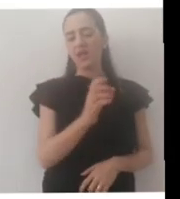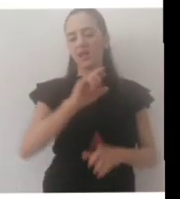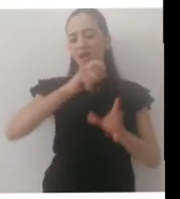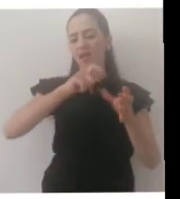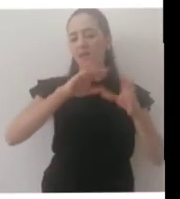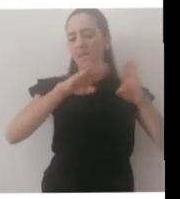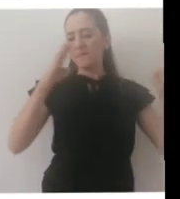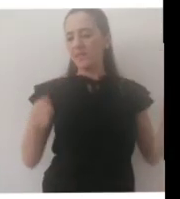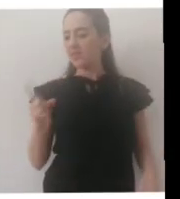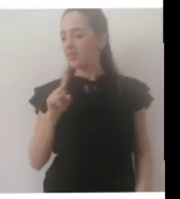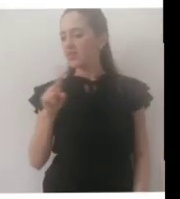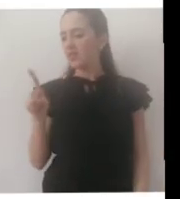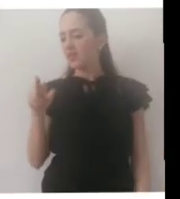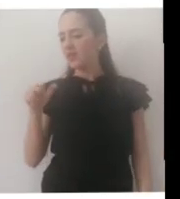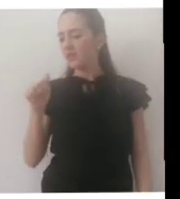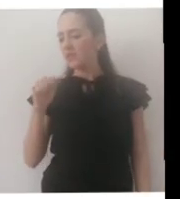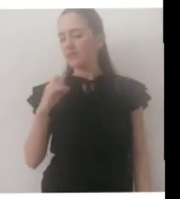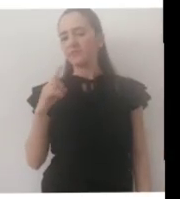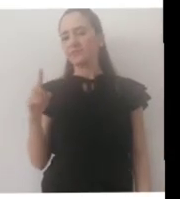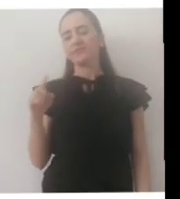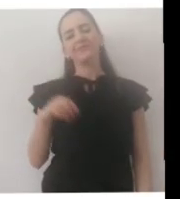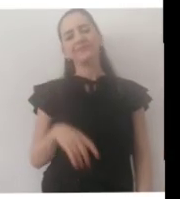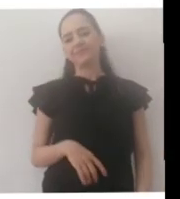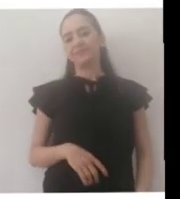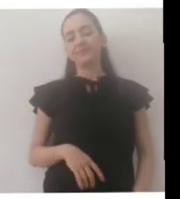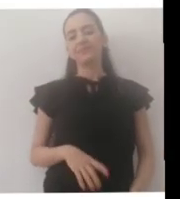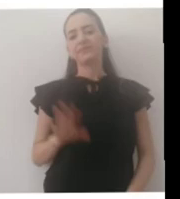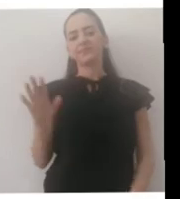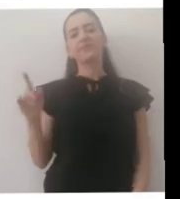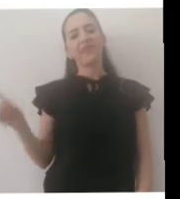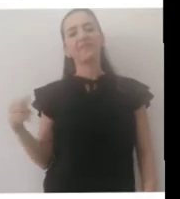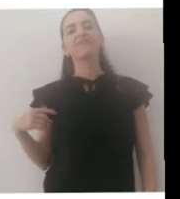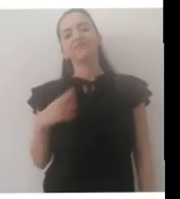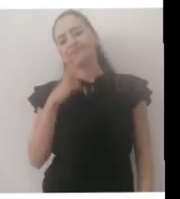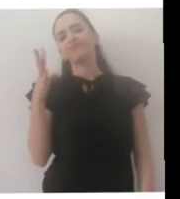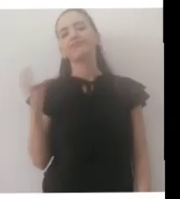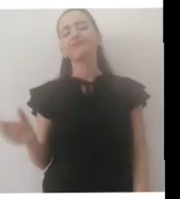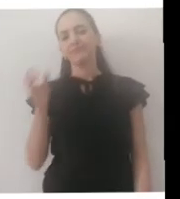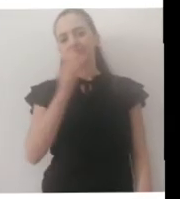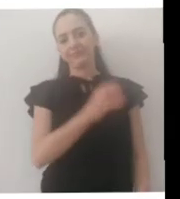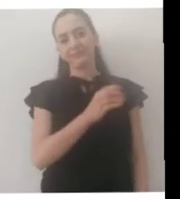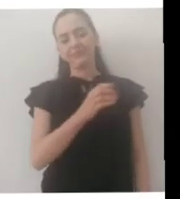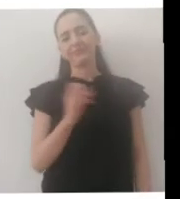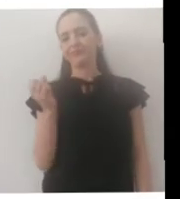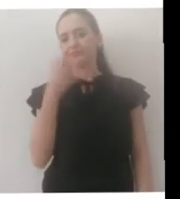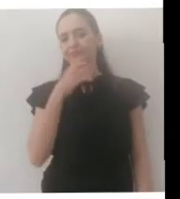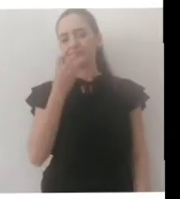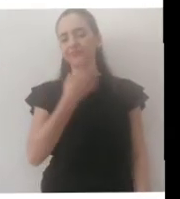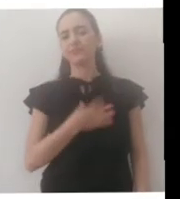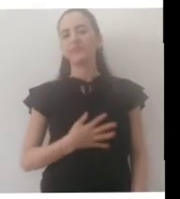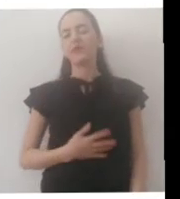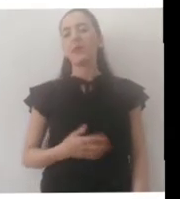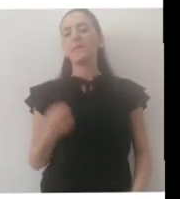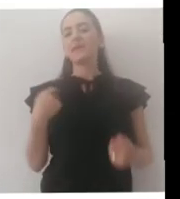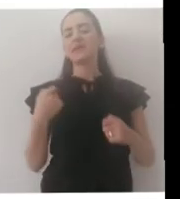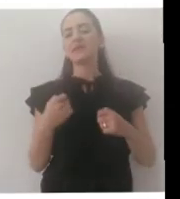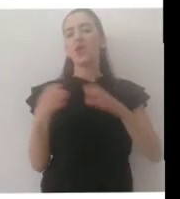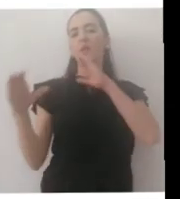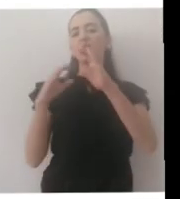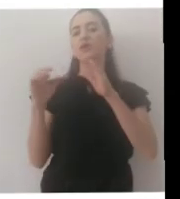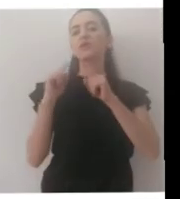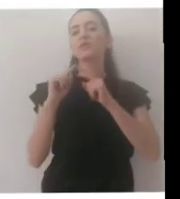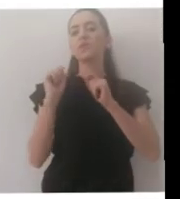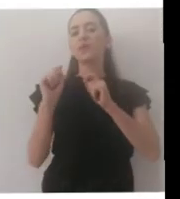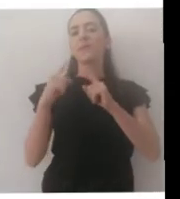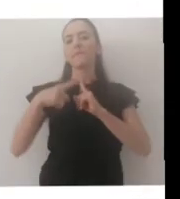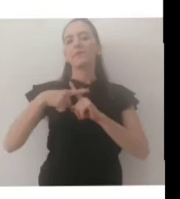para a criança, você tipo assim, não coloque a garrafa em cima da mesa. Em vez de falar isso, a criança vai lá e